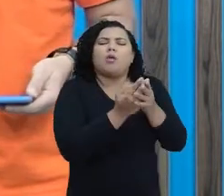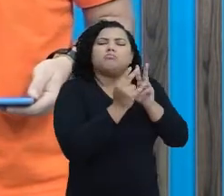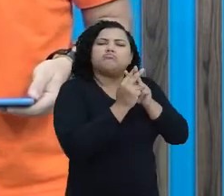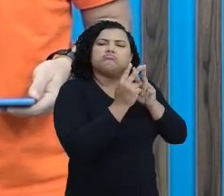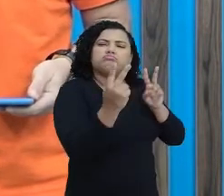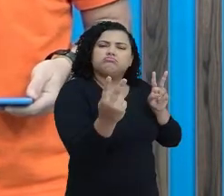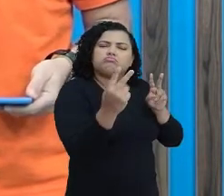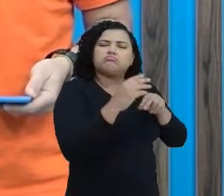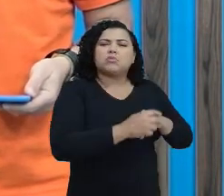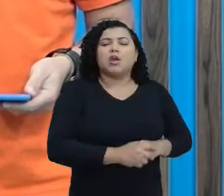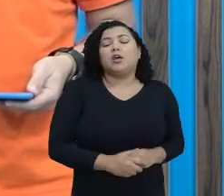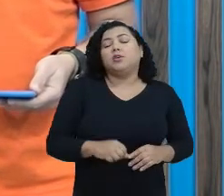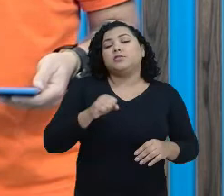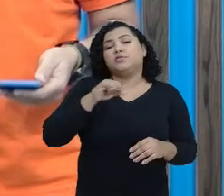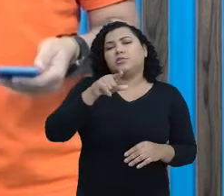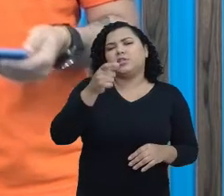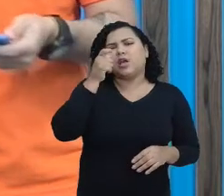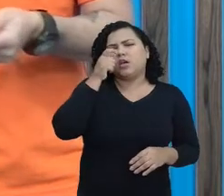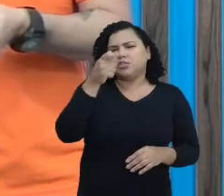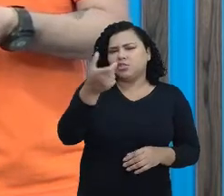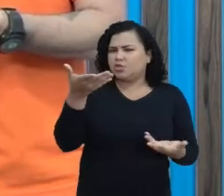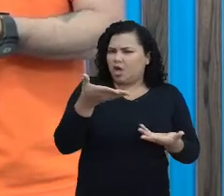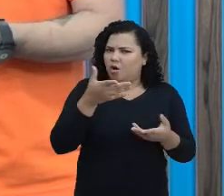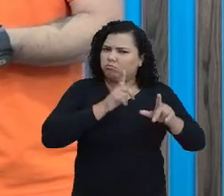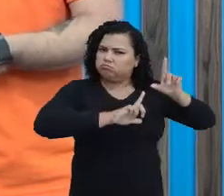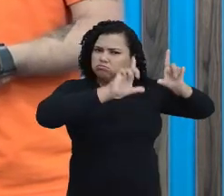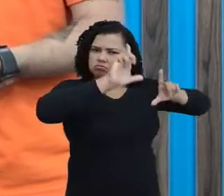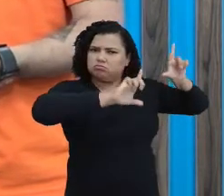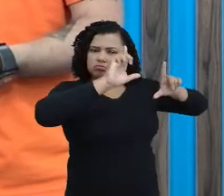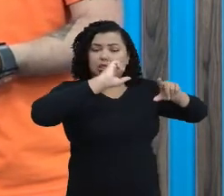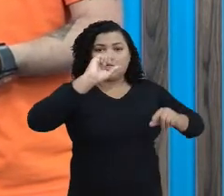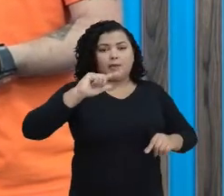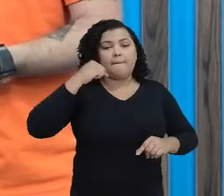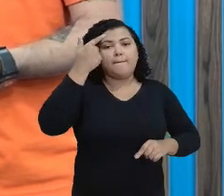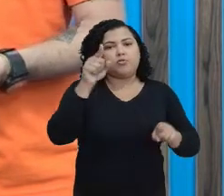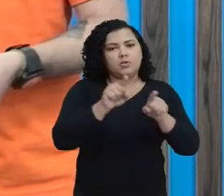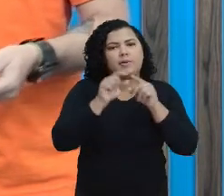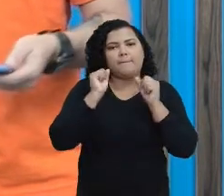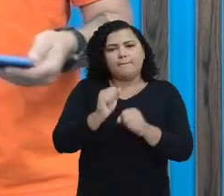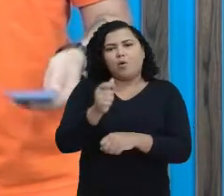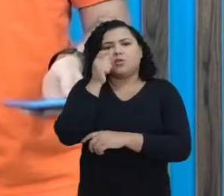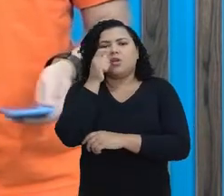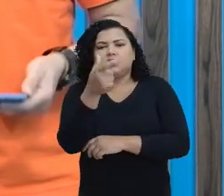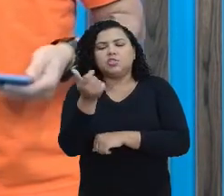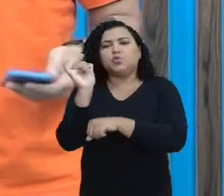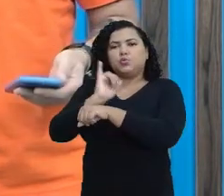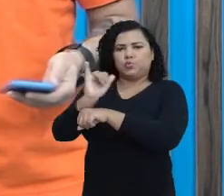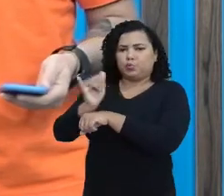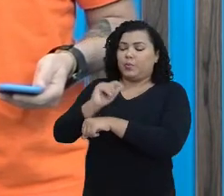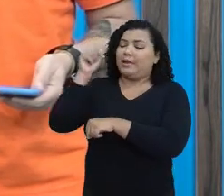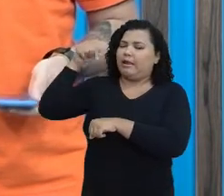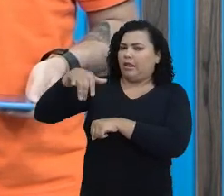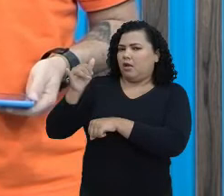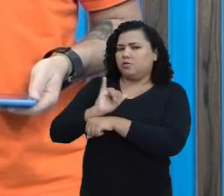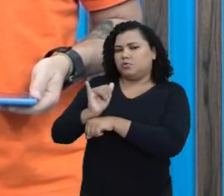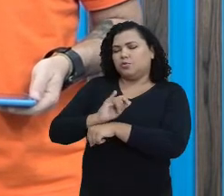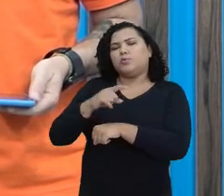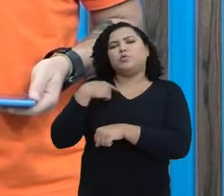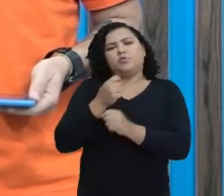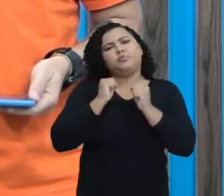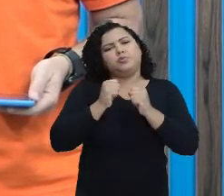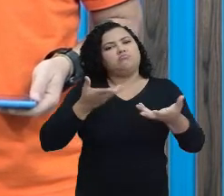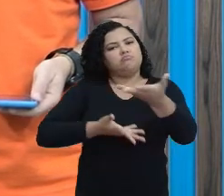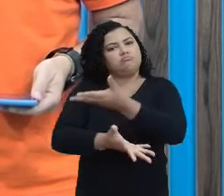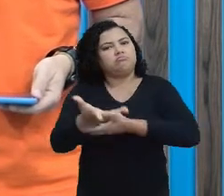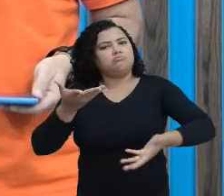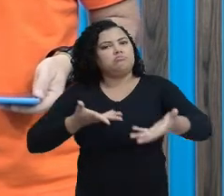se você está assistindo ao vivo pela TV, em breve ela estará lá no nosso canal no YouTube, e é por lá que a gente, nesse momento, está mantendo contato,